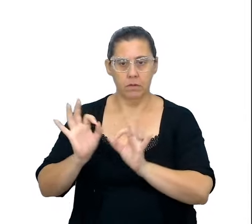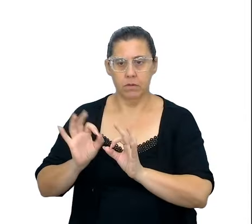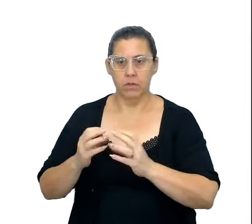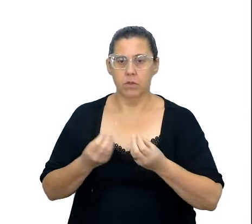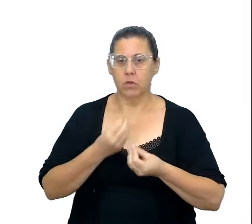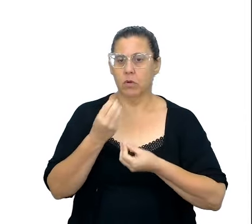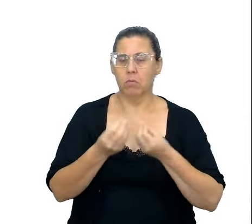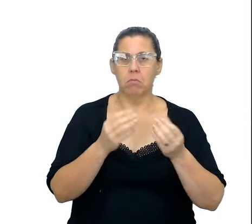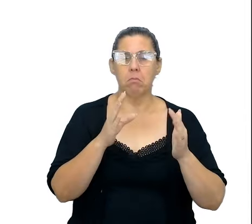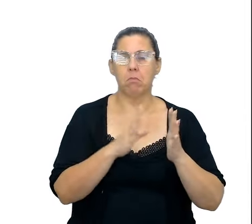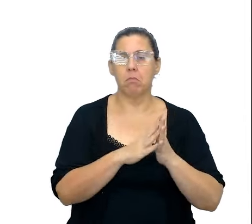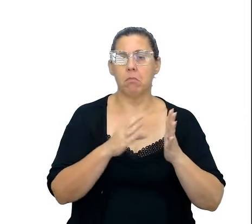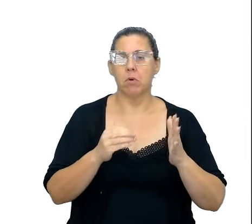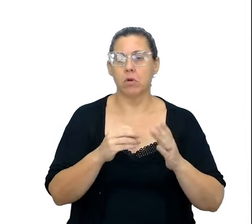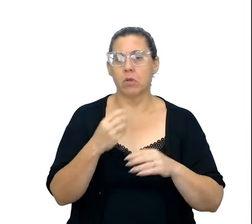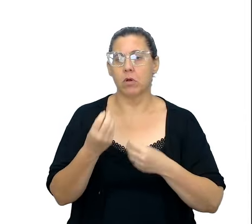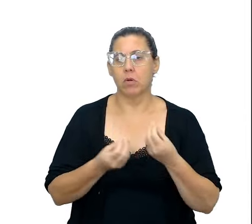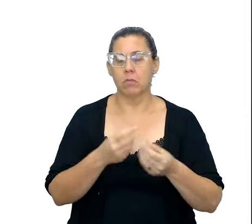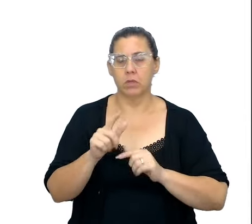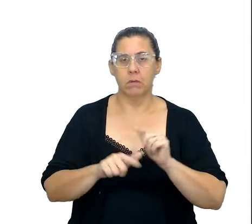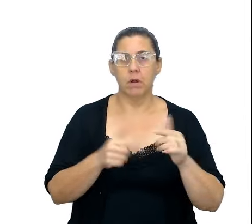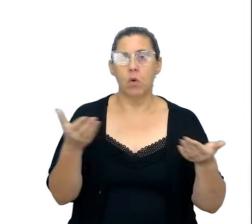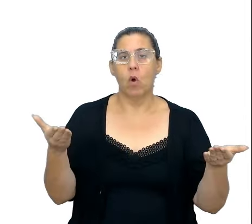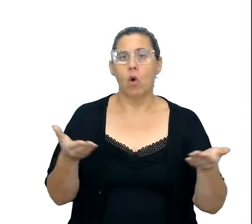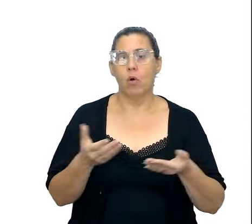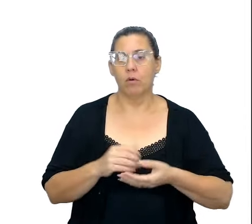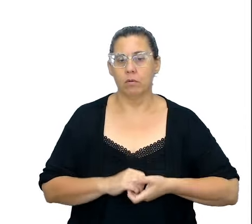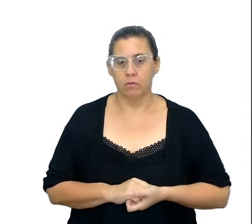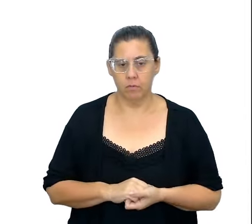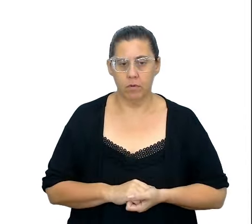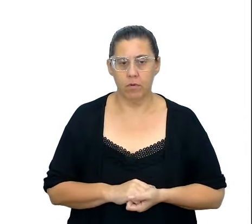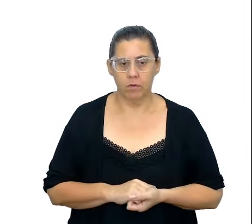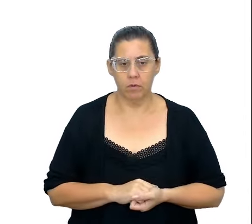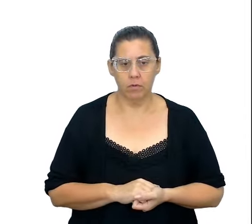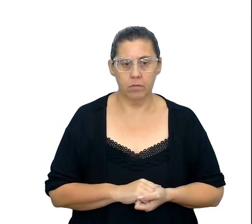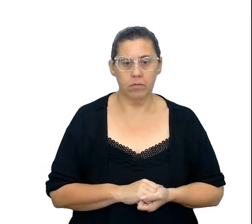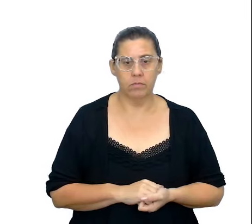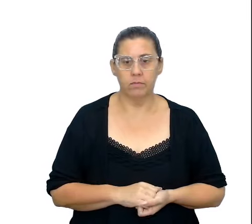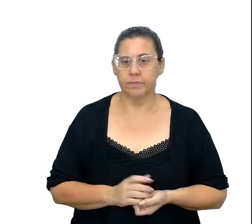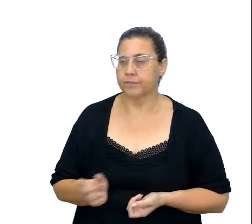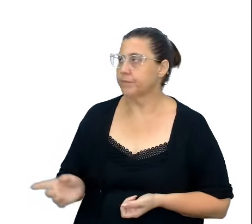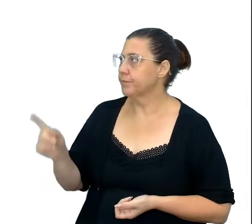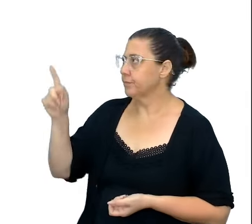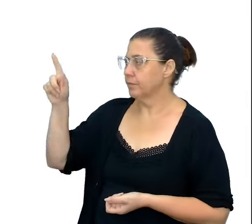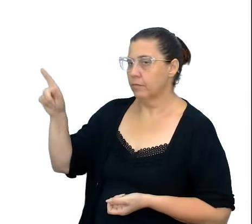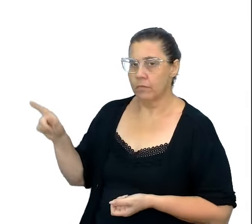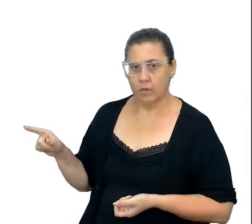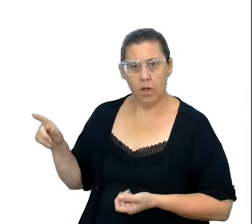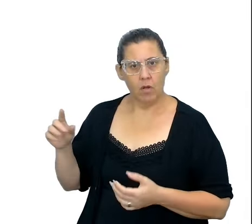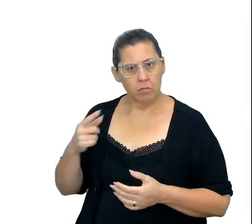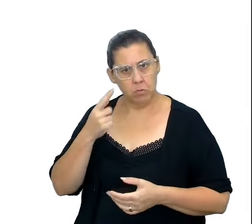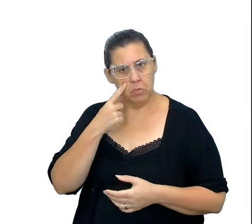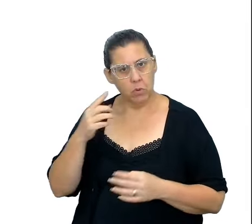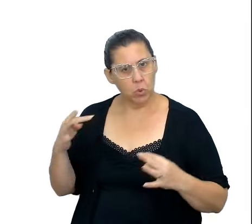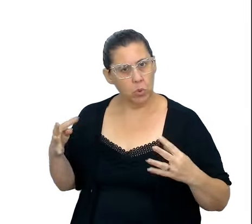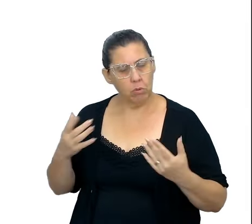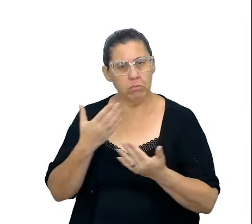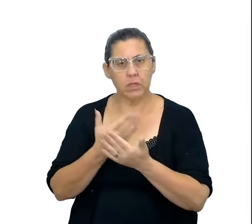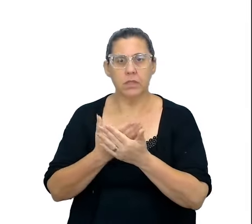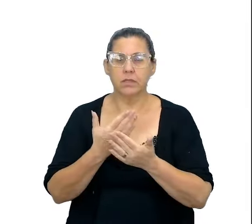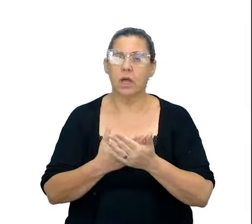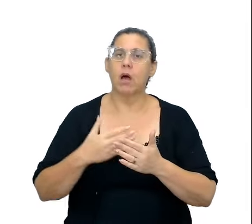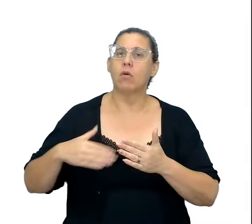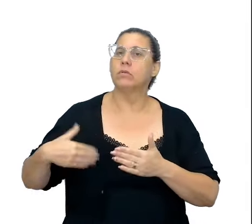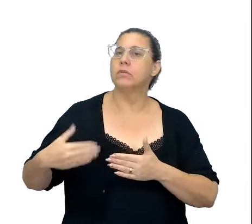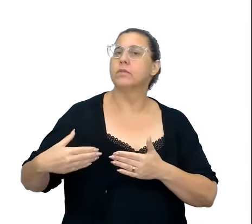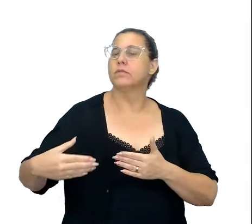como exemplo para a gente fazer o nosso trabalho de hoje, né? Uma vez que não dá para a gente poder ver todas as aulas aqui, desenvolver todas as aulas